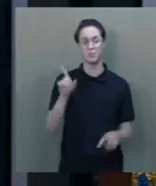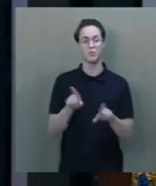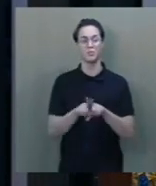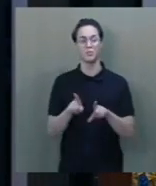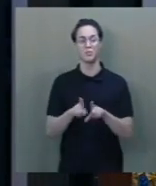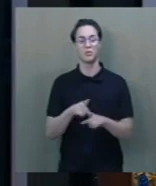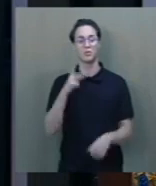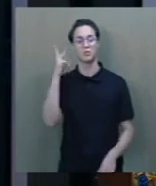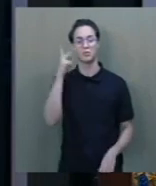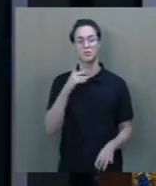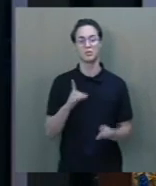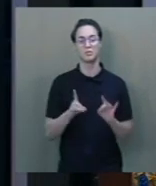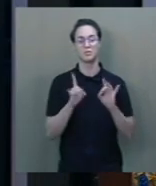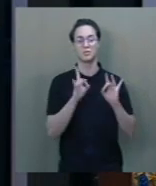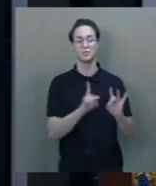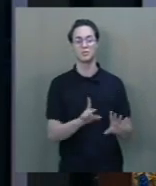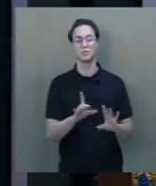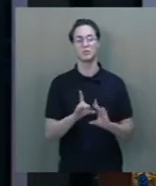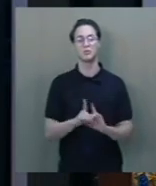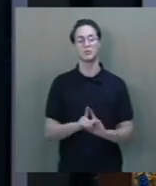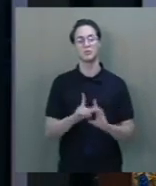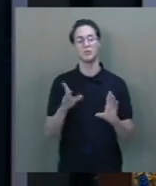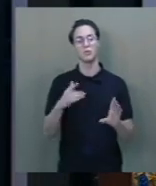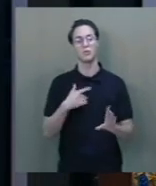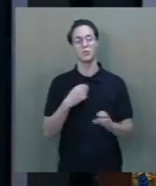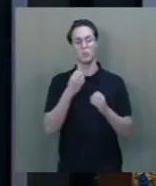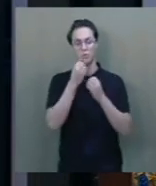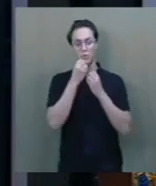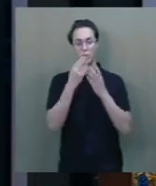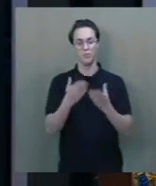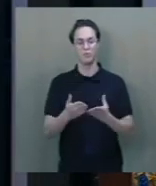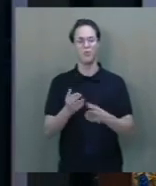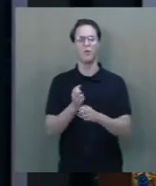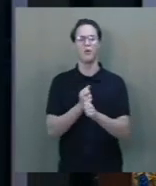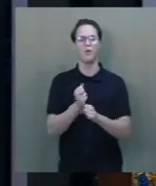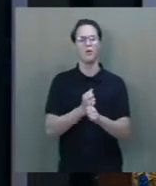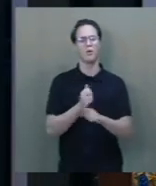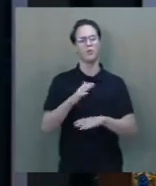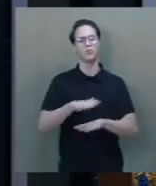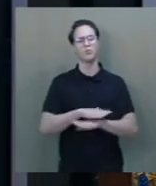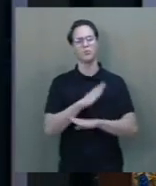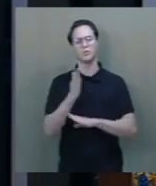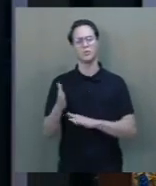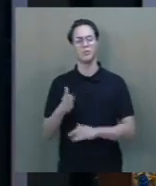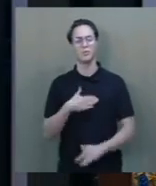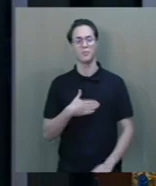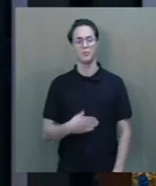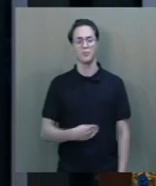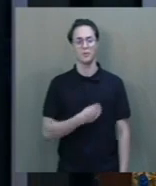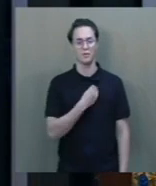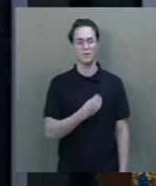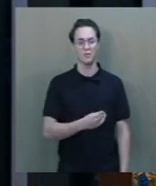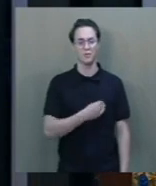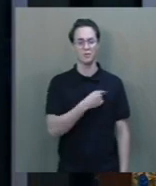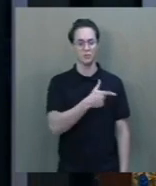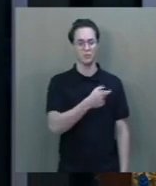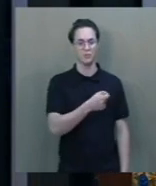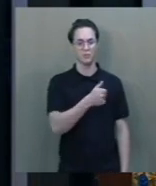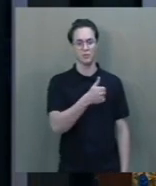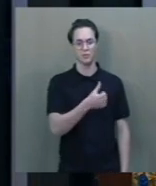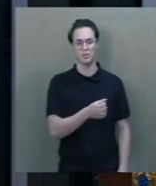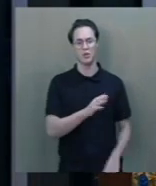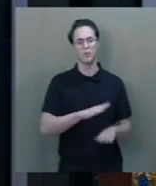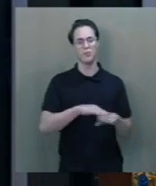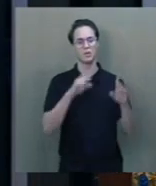despreza a democracia. Confesso que de todos esses anos da minha vida, 2016 foi o mais difícil